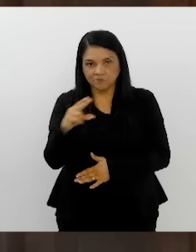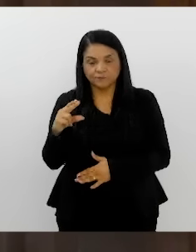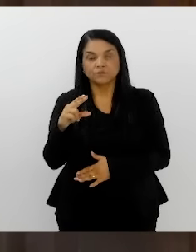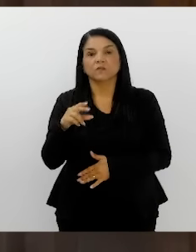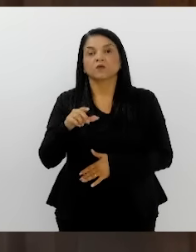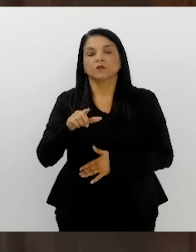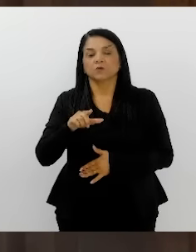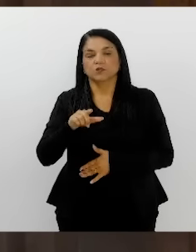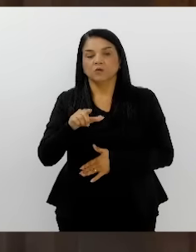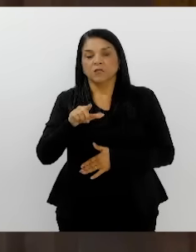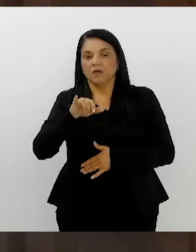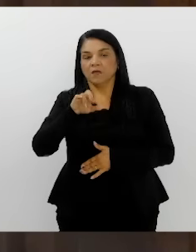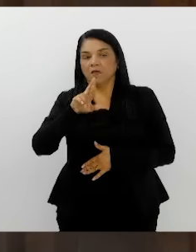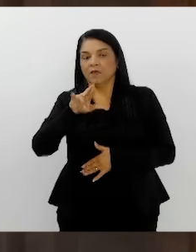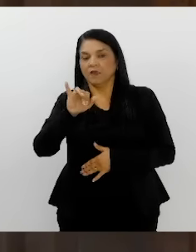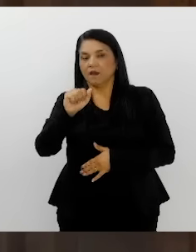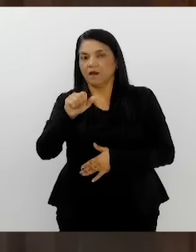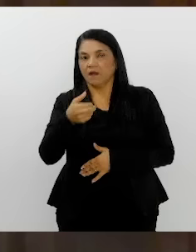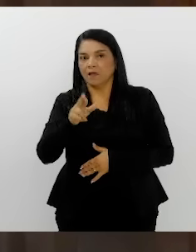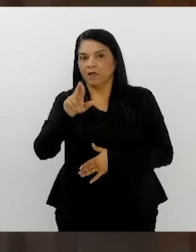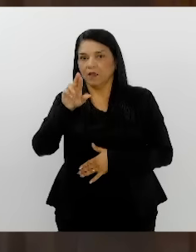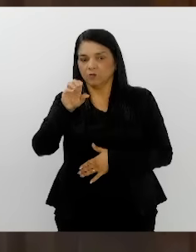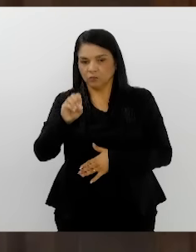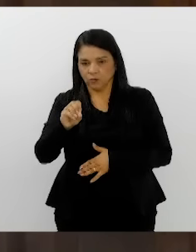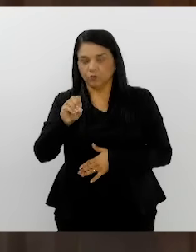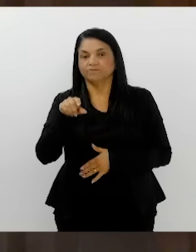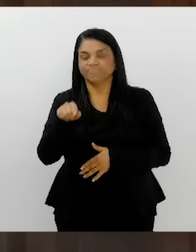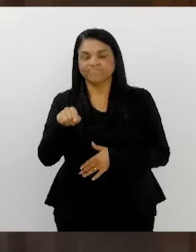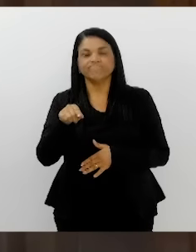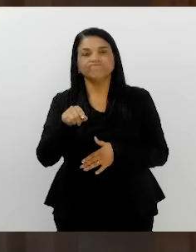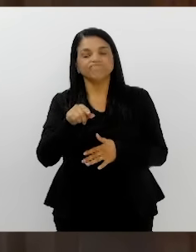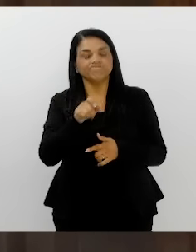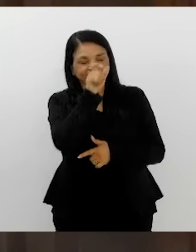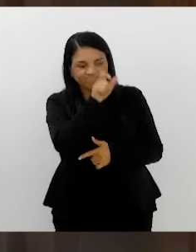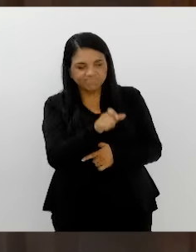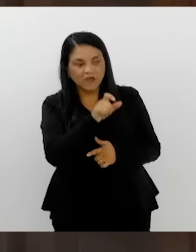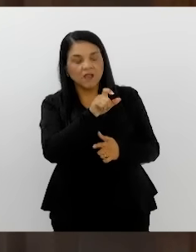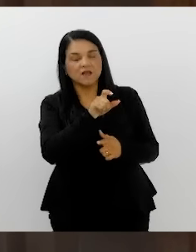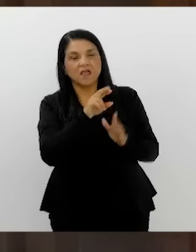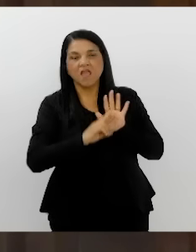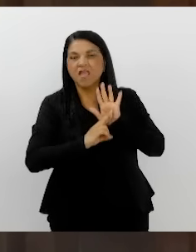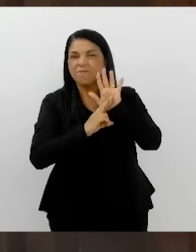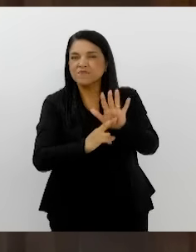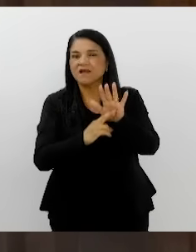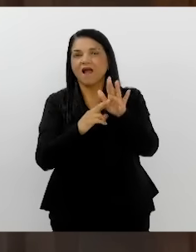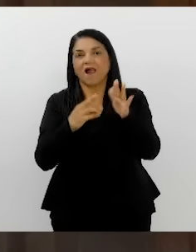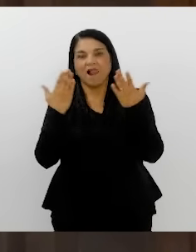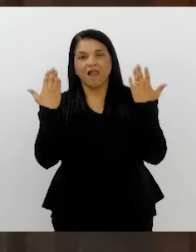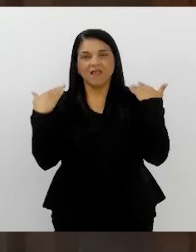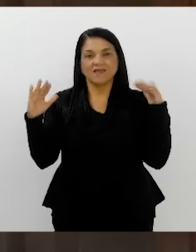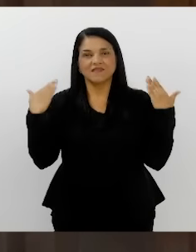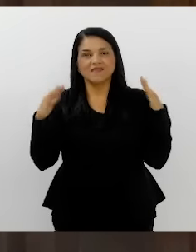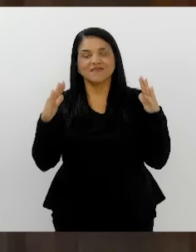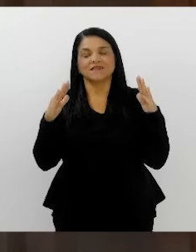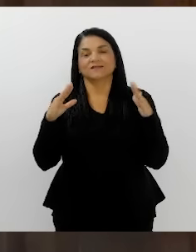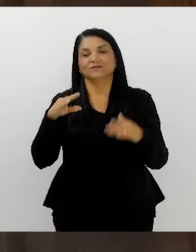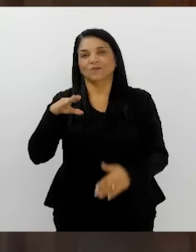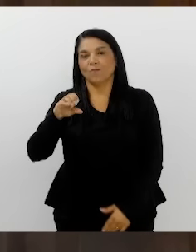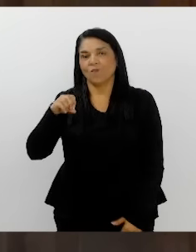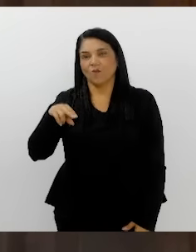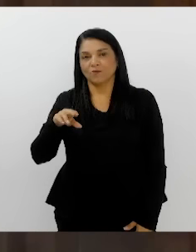ser outro, porque é um arauto que representa muito a alegria e o carisma do Monsenhor pela foto